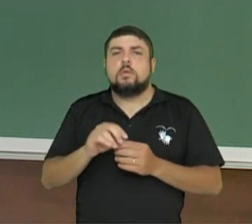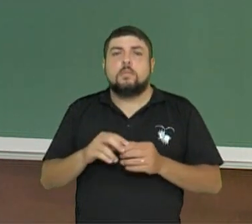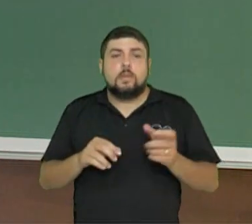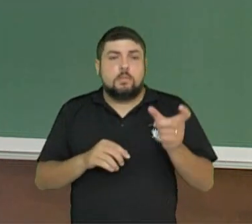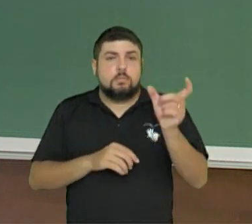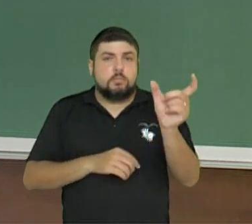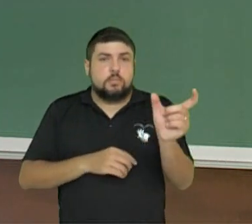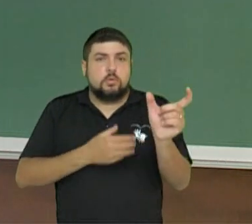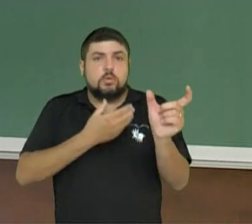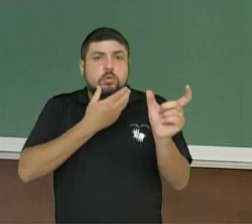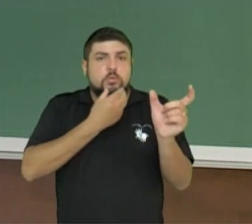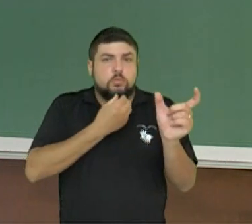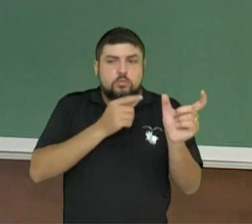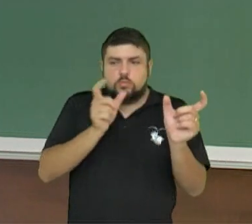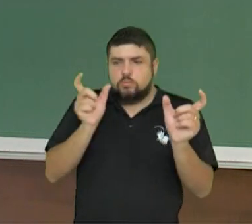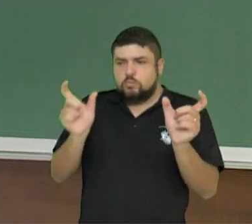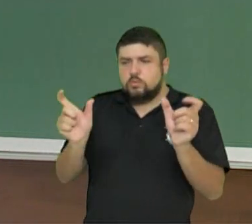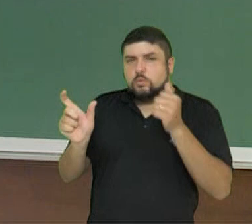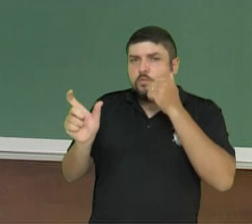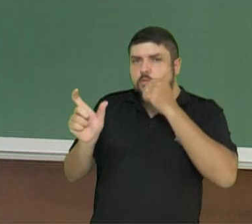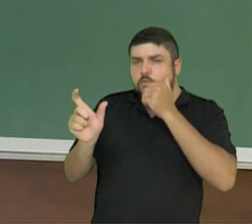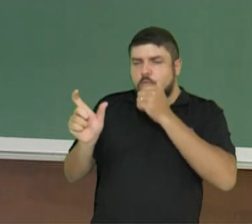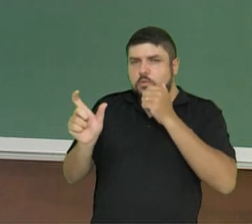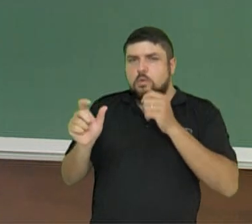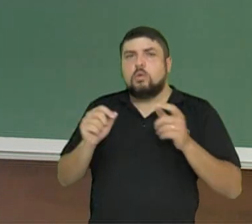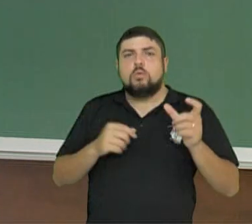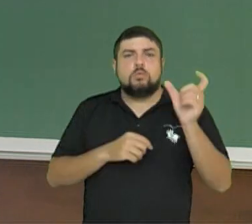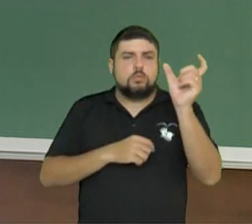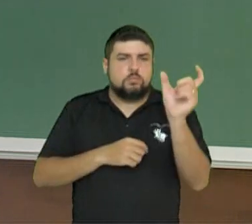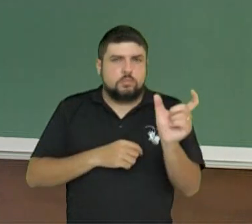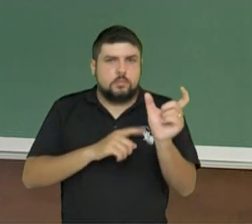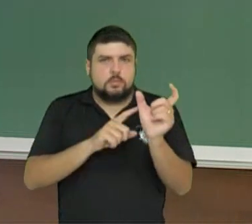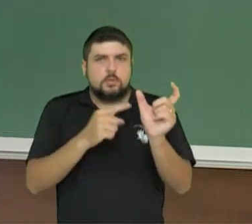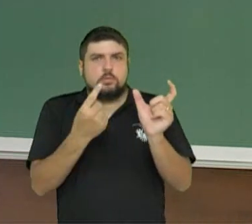palavras masculino e feminino e no lugar delas considere